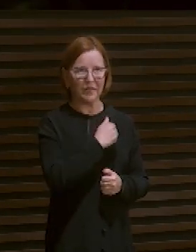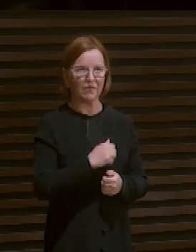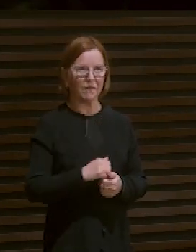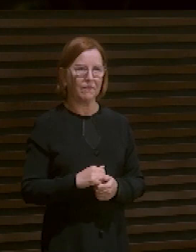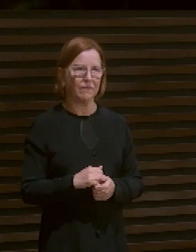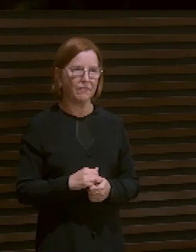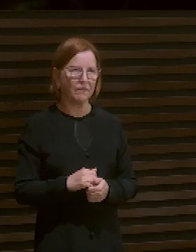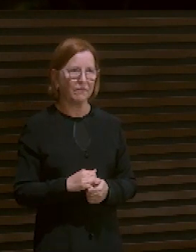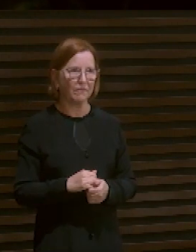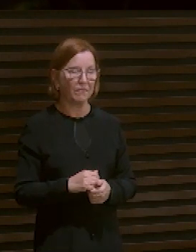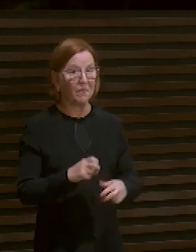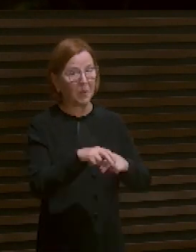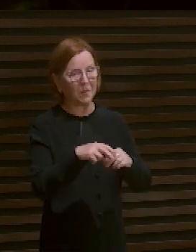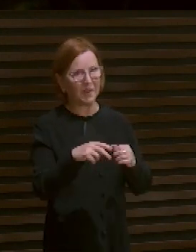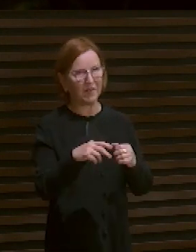por Tiago.